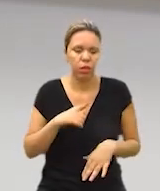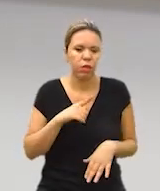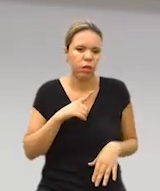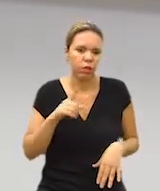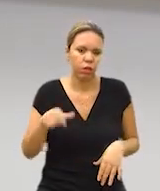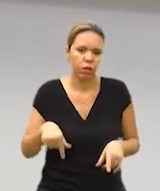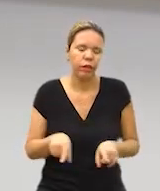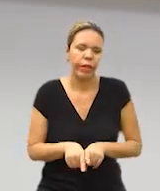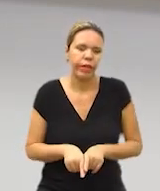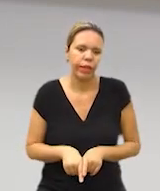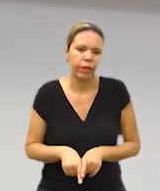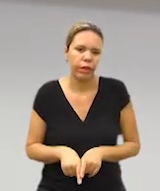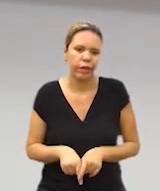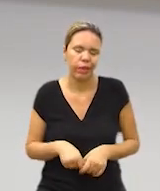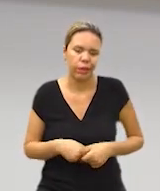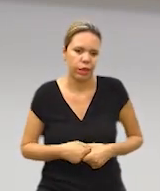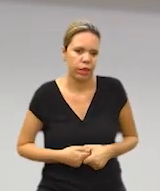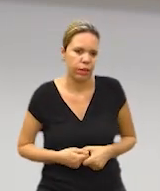existe isso também